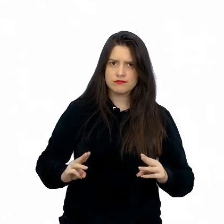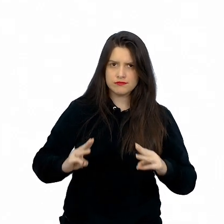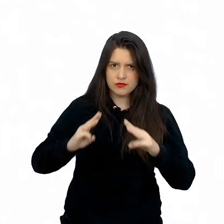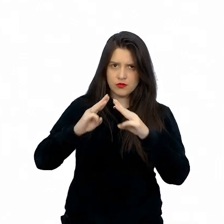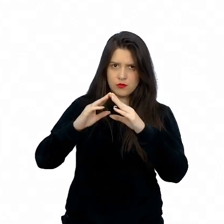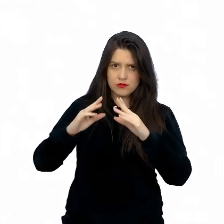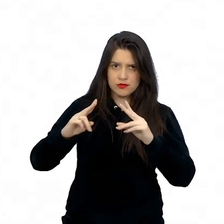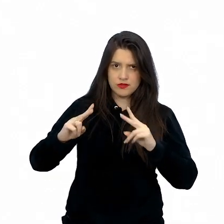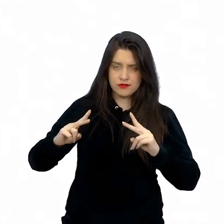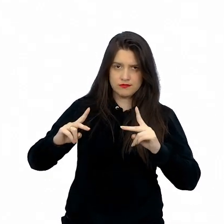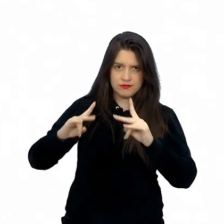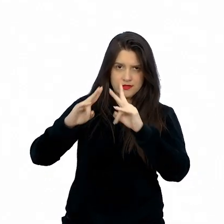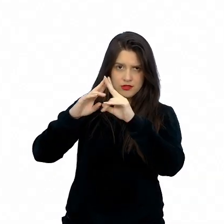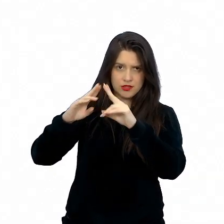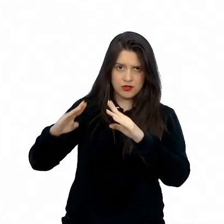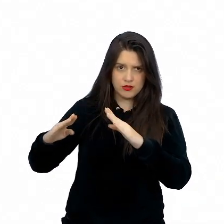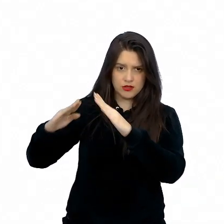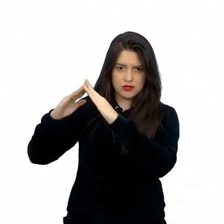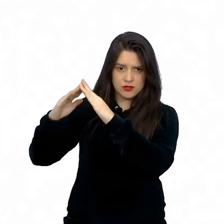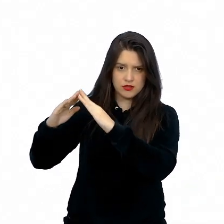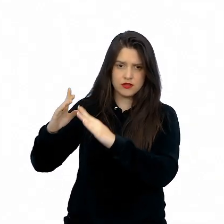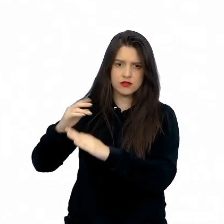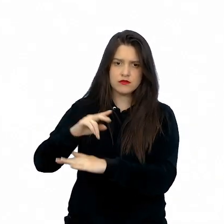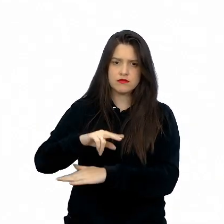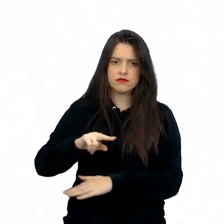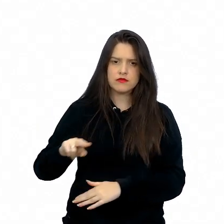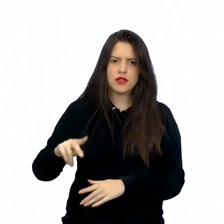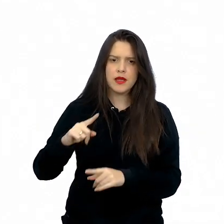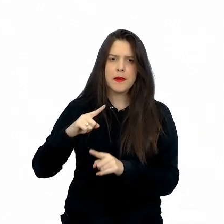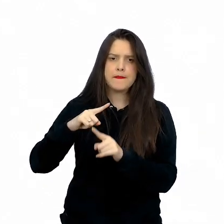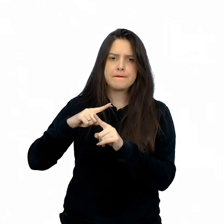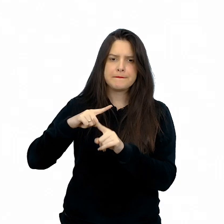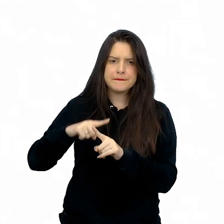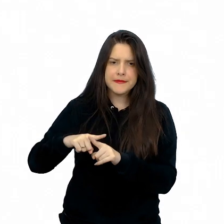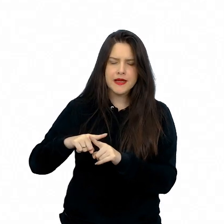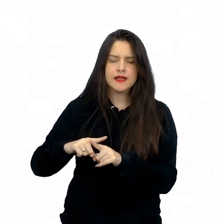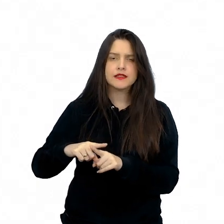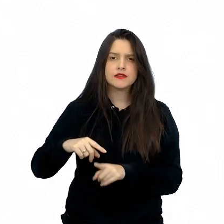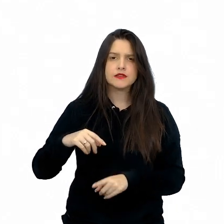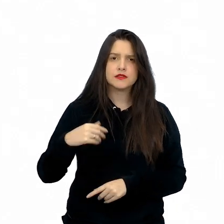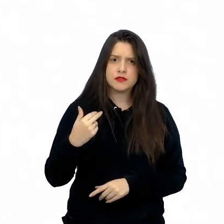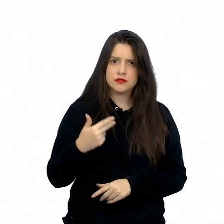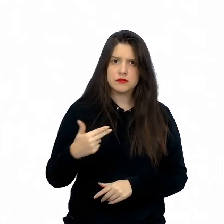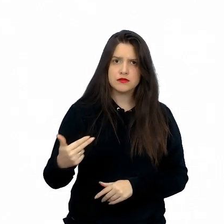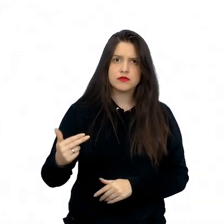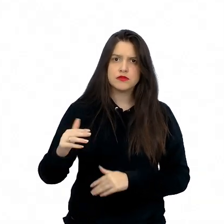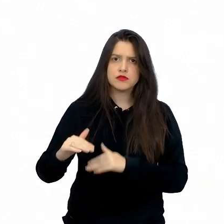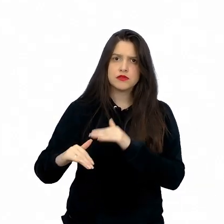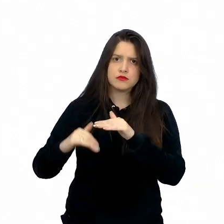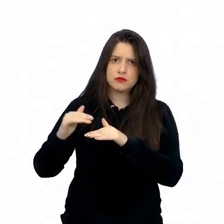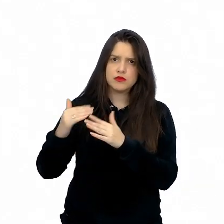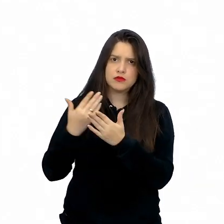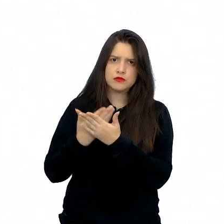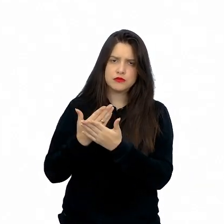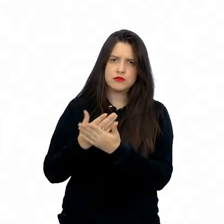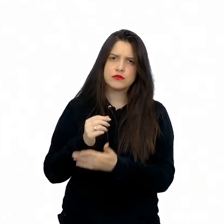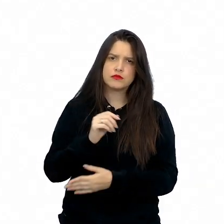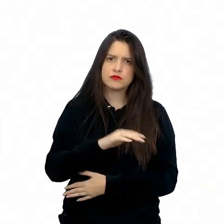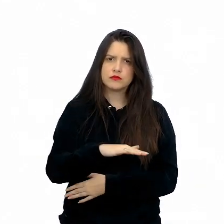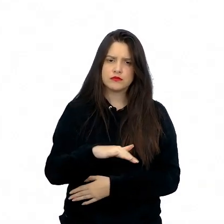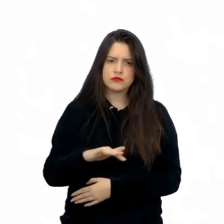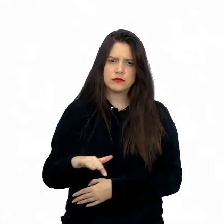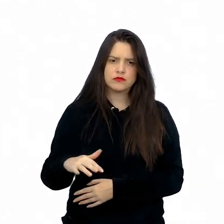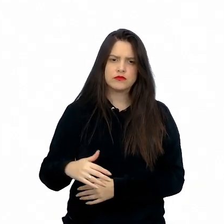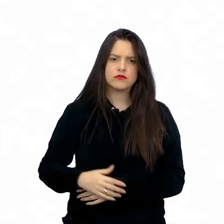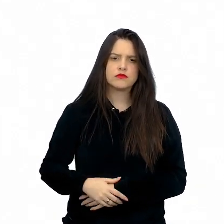fase, ainda tem mais um outro agravante, que aí pode ser um possível erro dos nossos estudantes. A incógnita